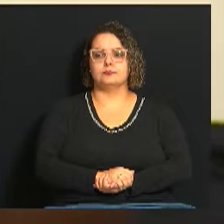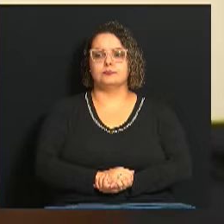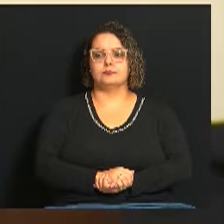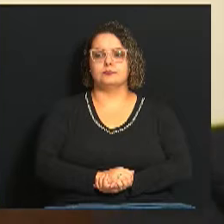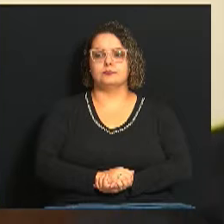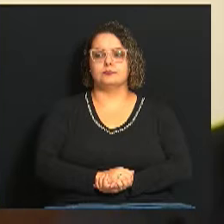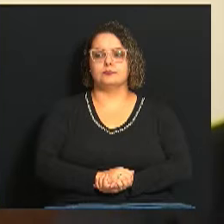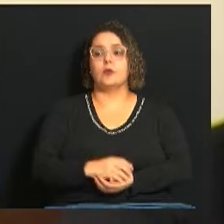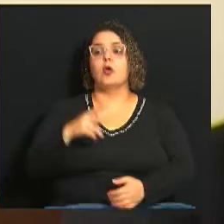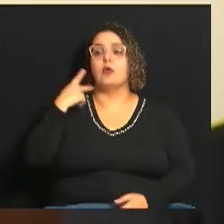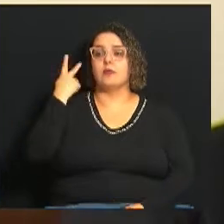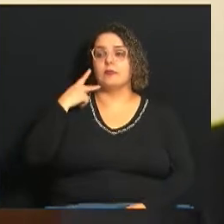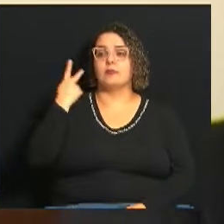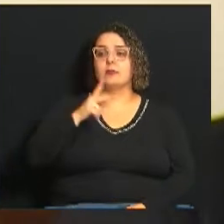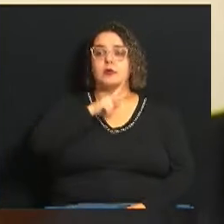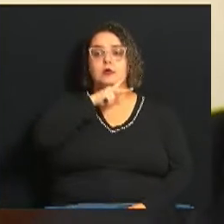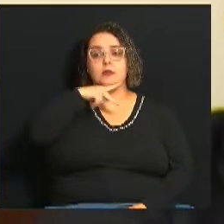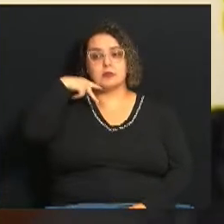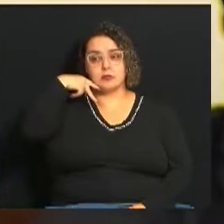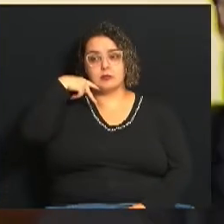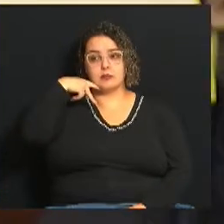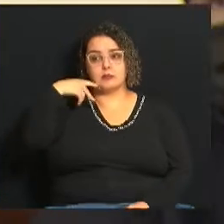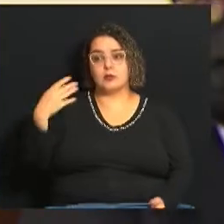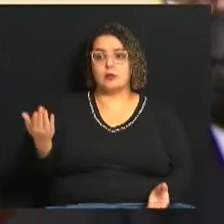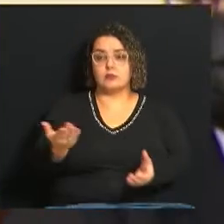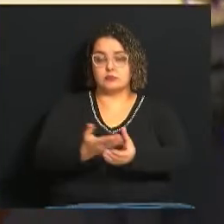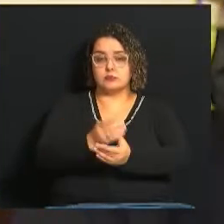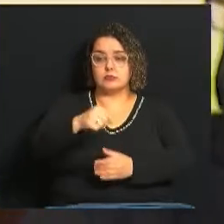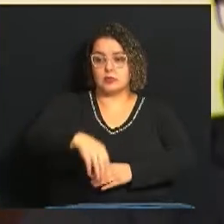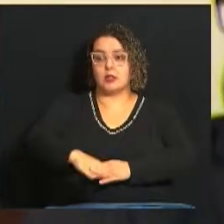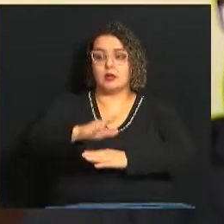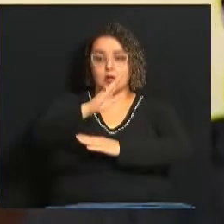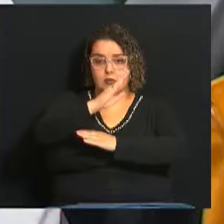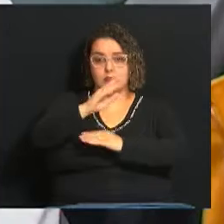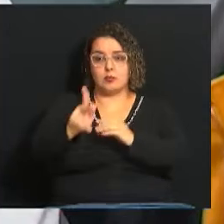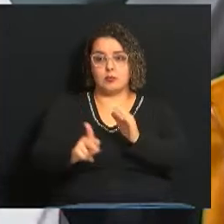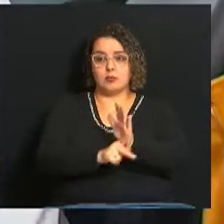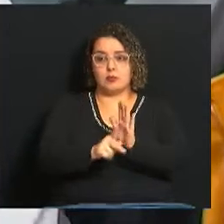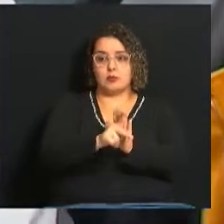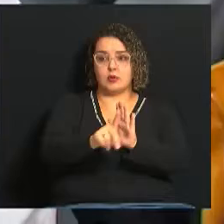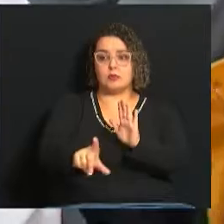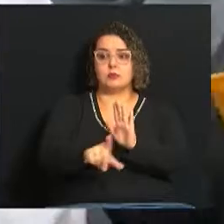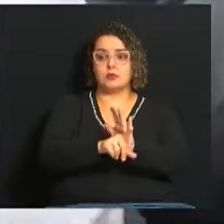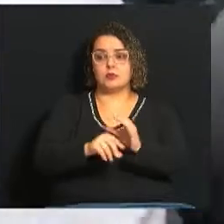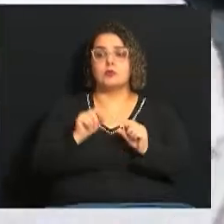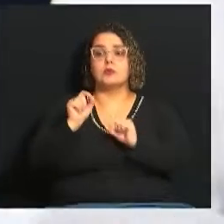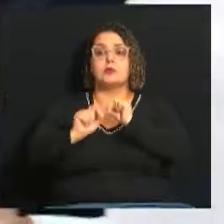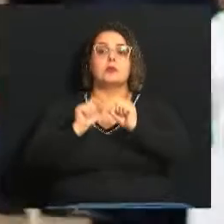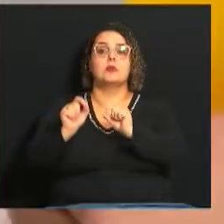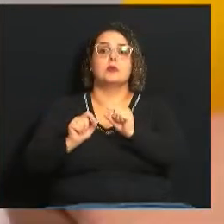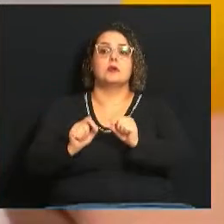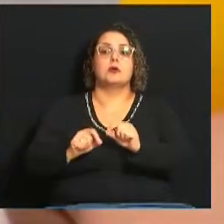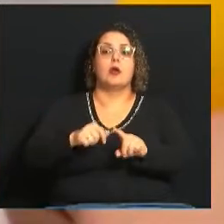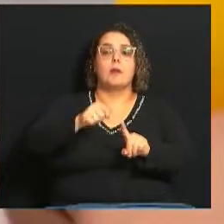O vereador Permínio Monteiro protocolou na Câmara um projeto de lei que institui no calendário de eventos de Campinas o